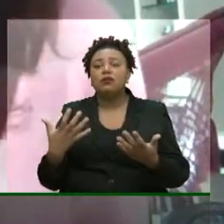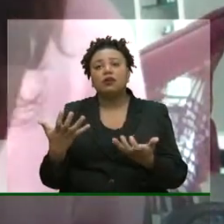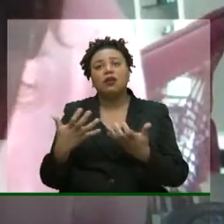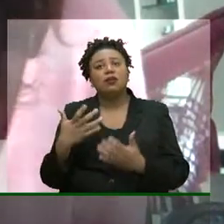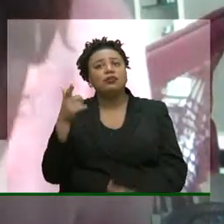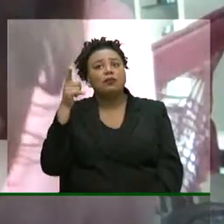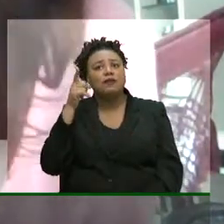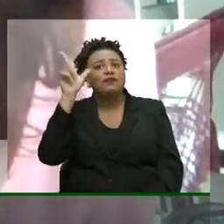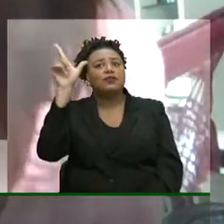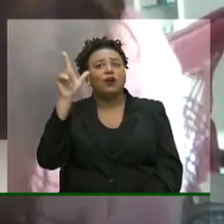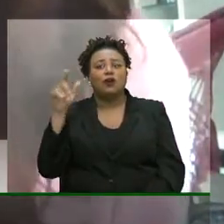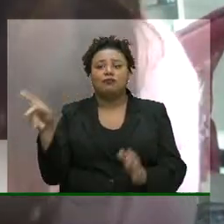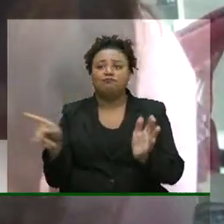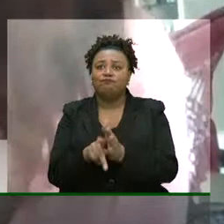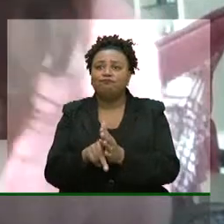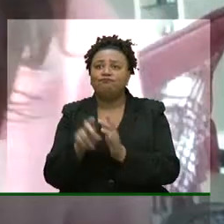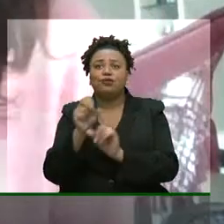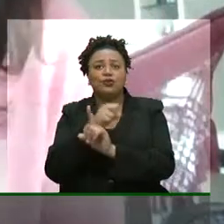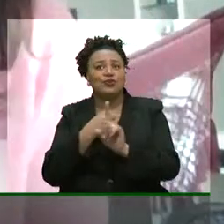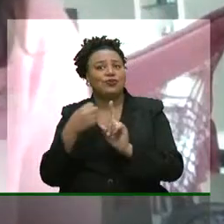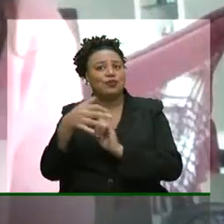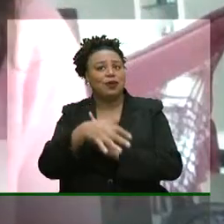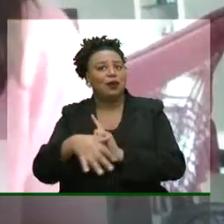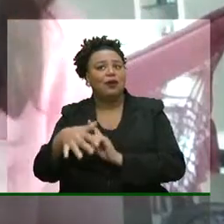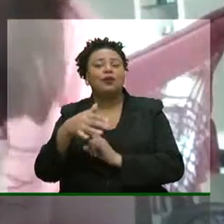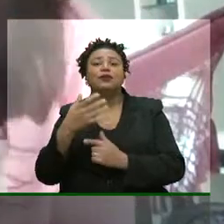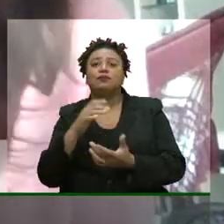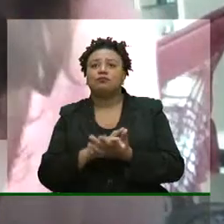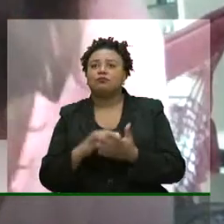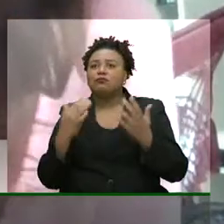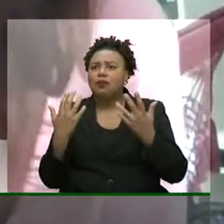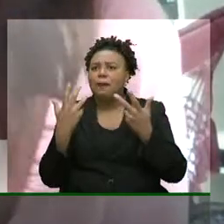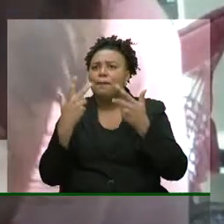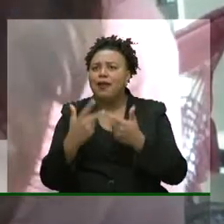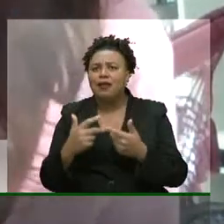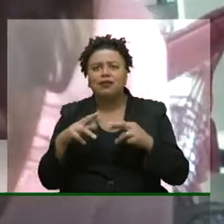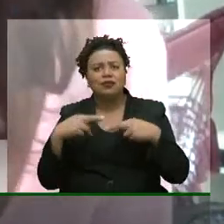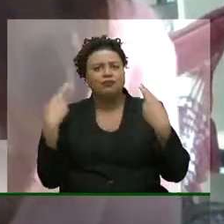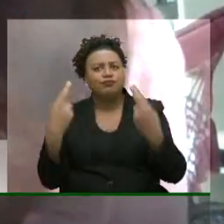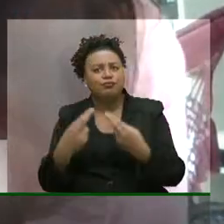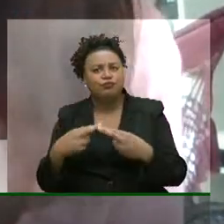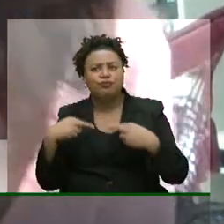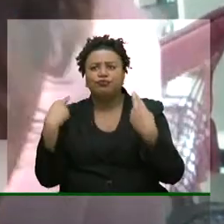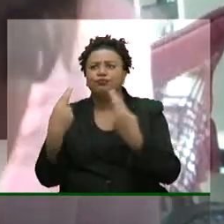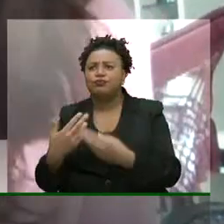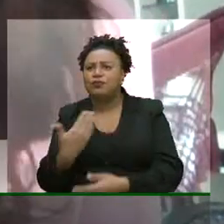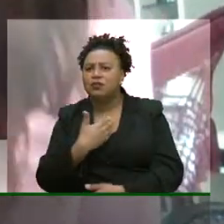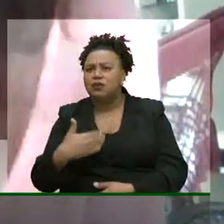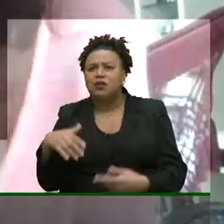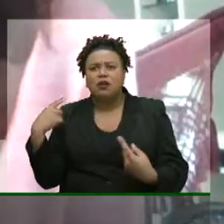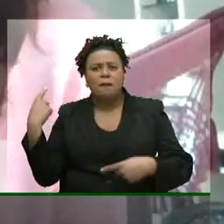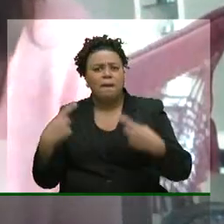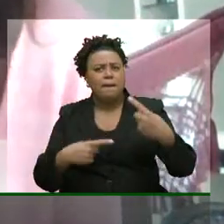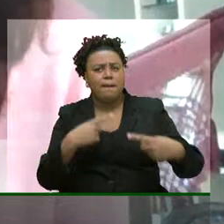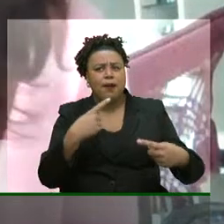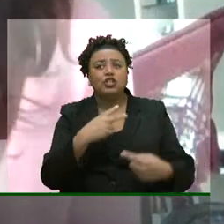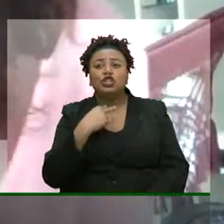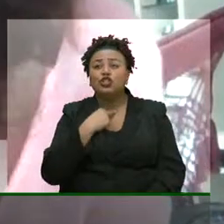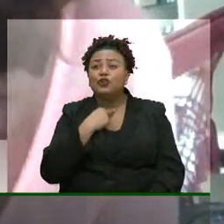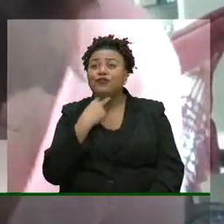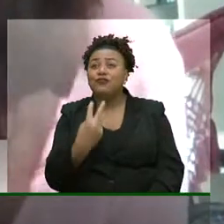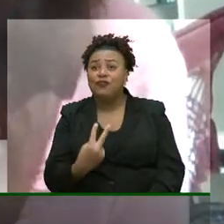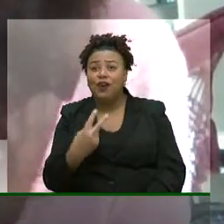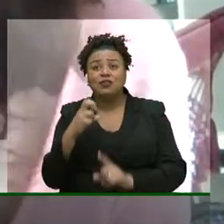uma vitória da sociedade, uma vitória das belas audiências públicas produzidas, de escuta da sociedade por